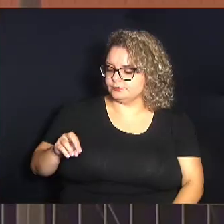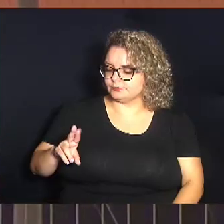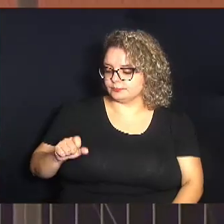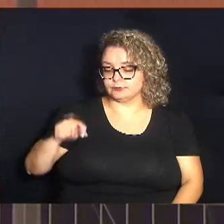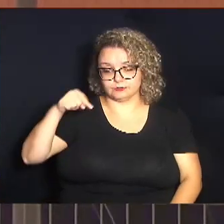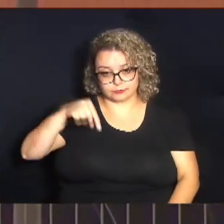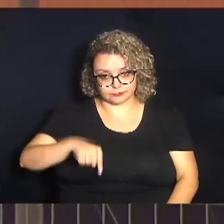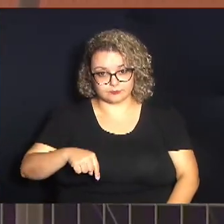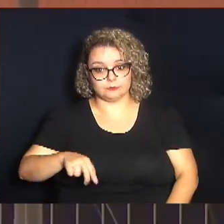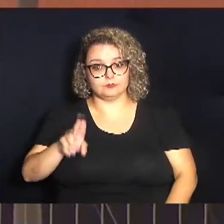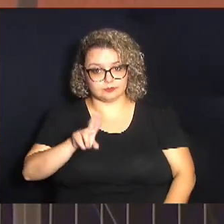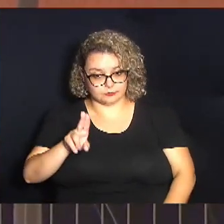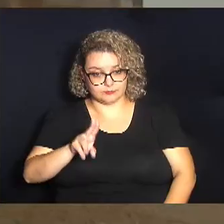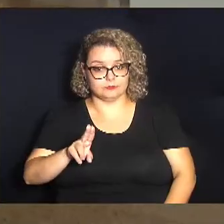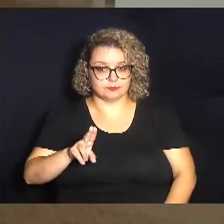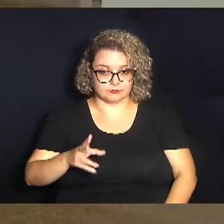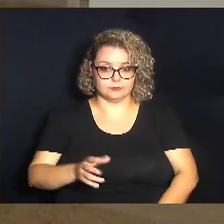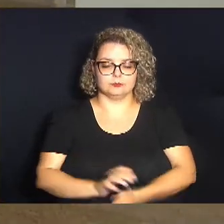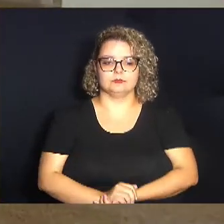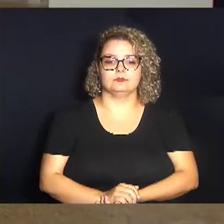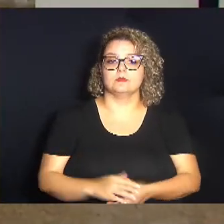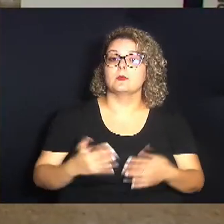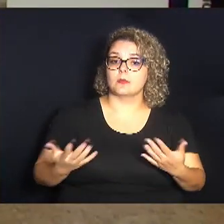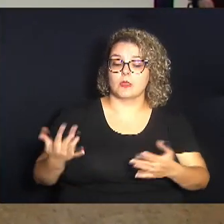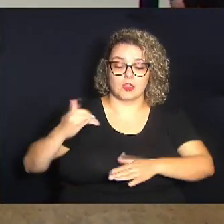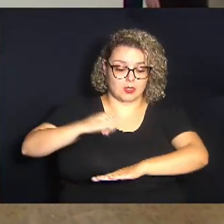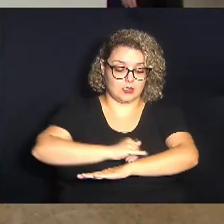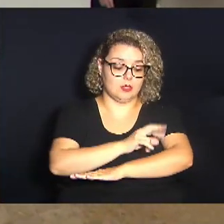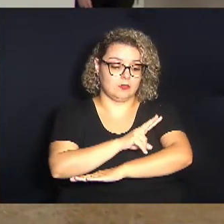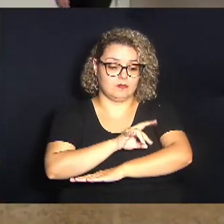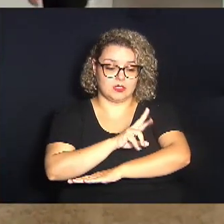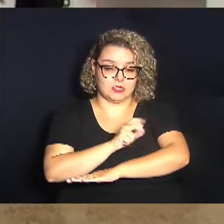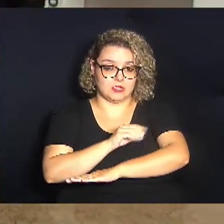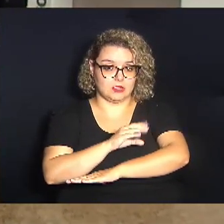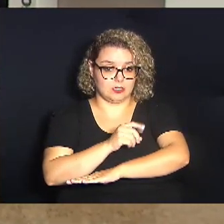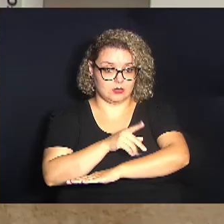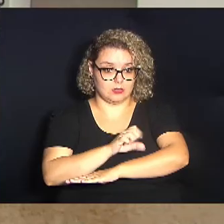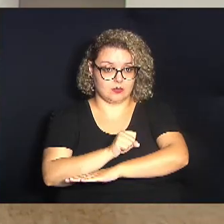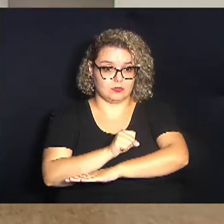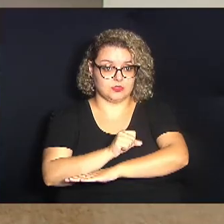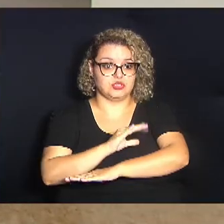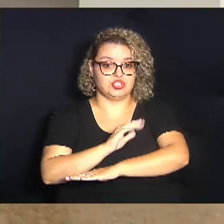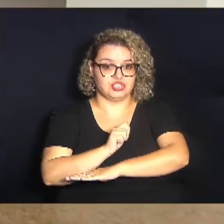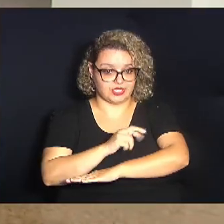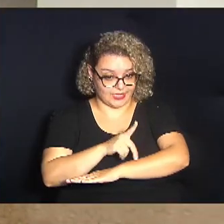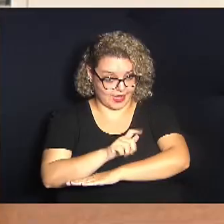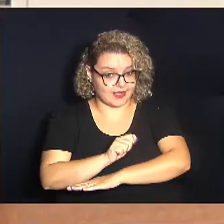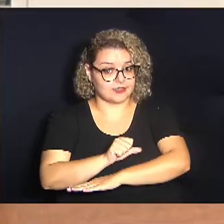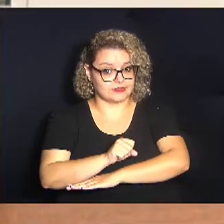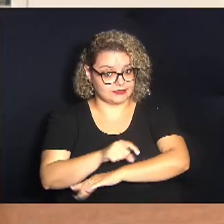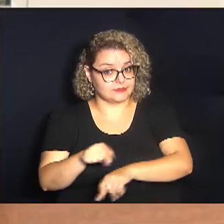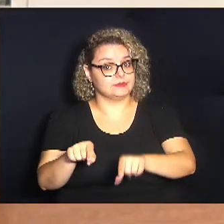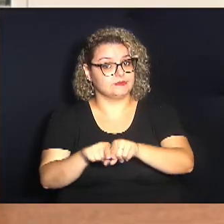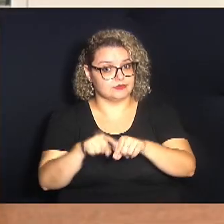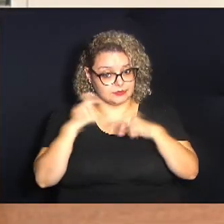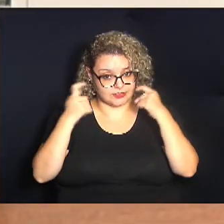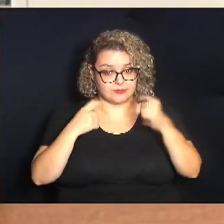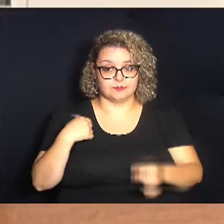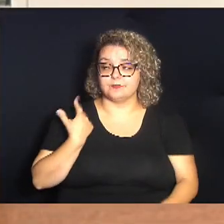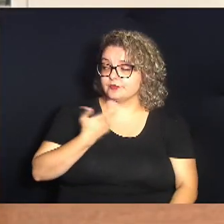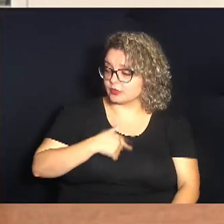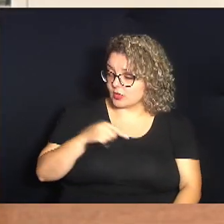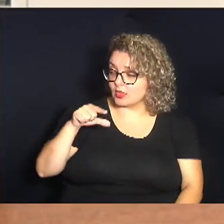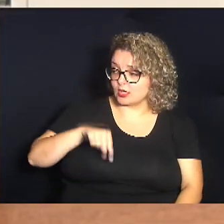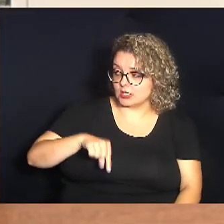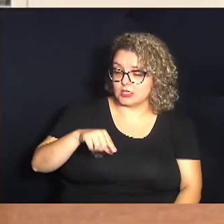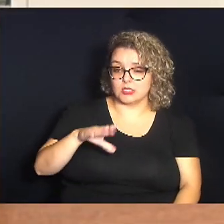Mas Viracopos, como um grande centro de transporte de cargas, também foi alvo de preocupação. Nós temos aqui o